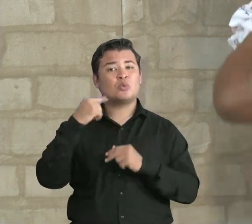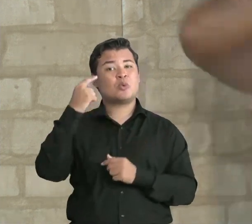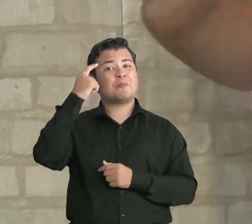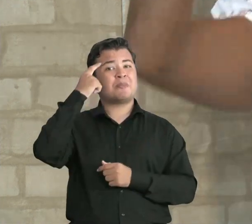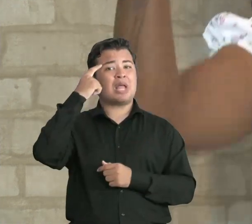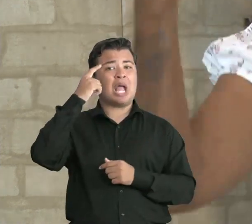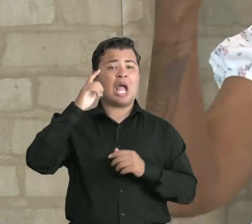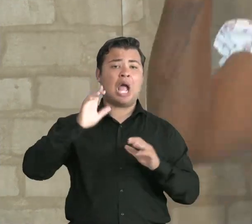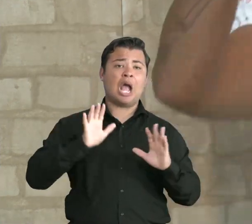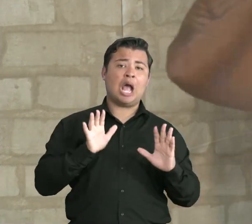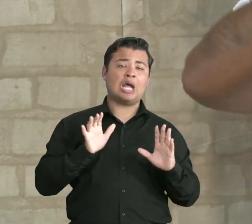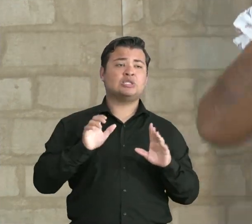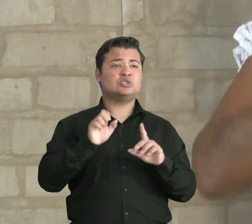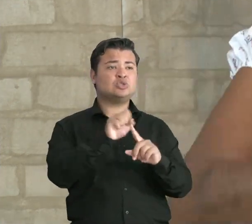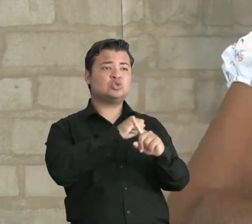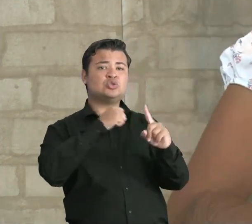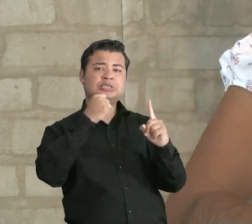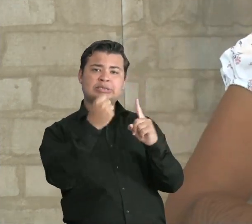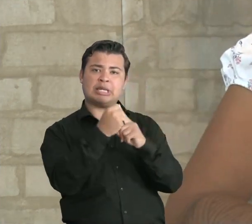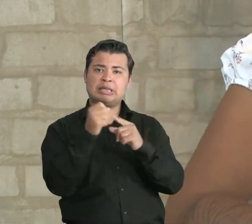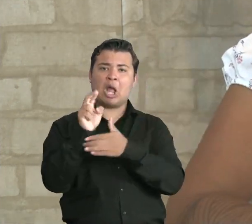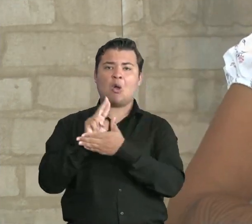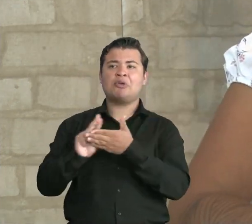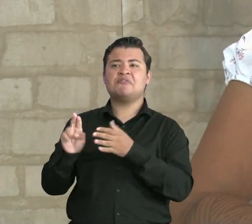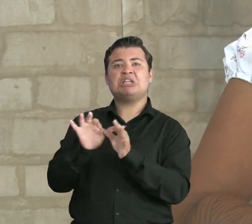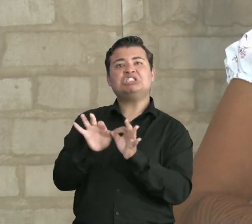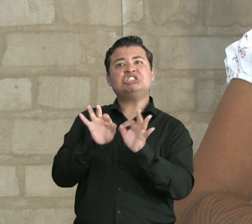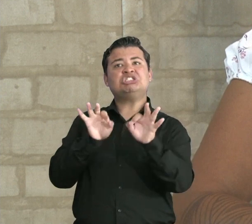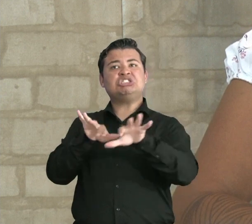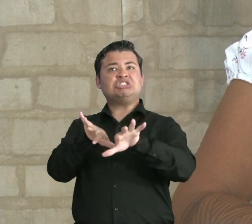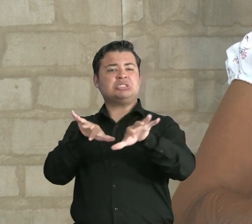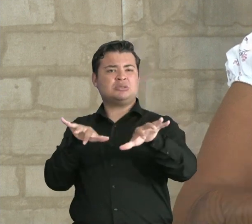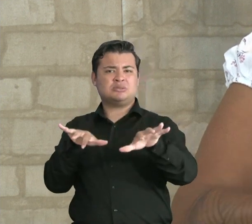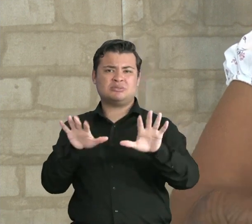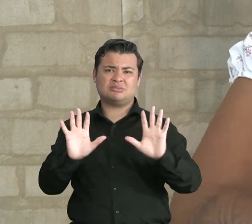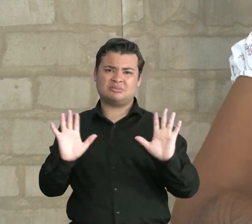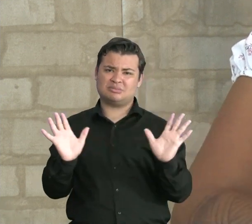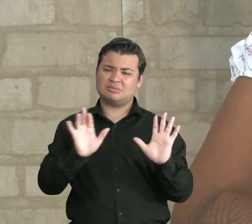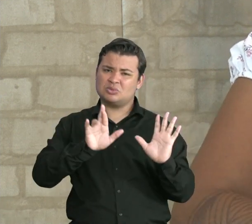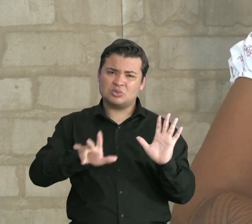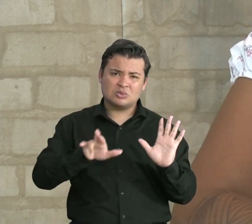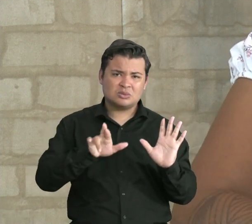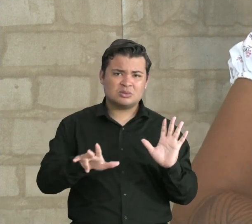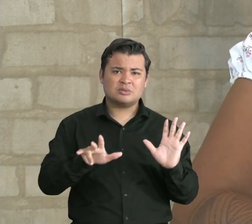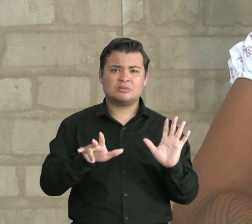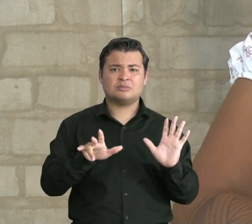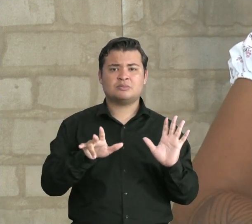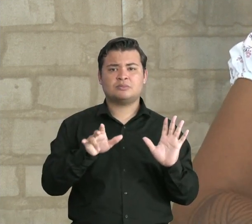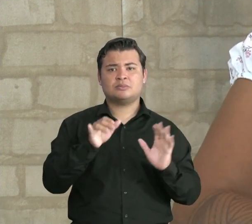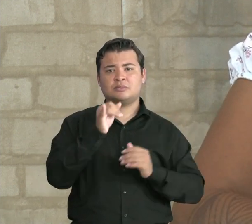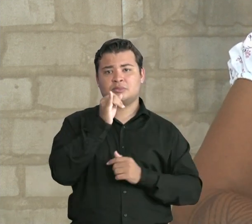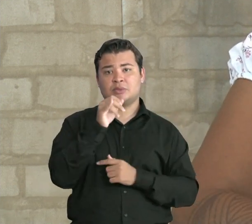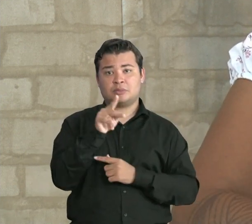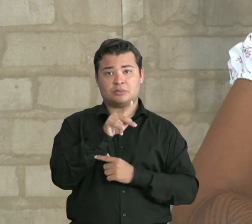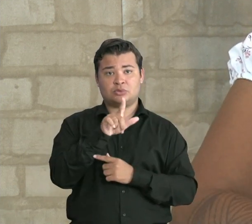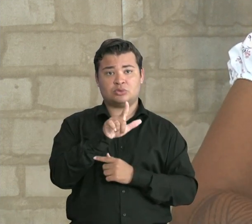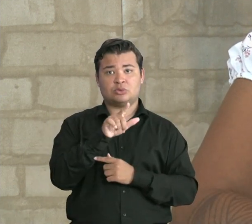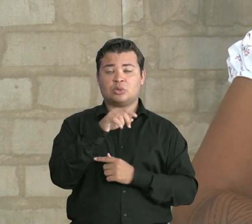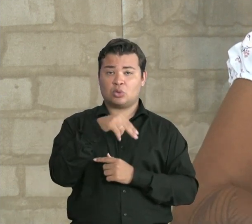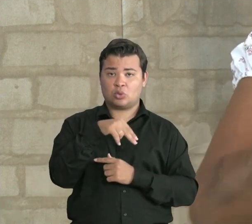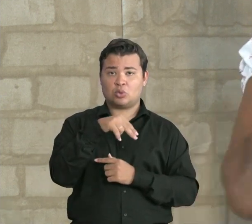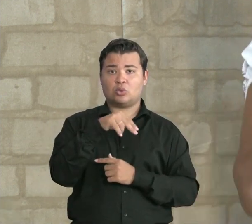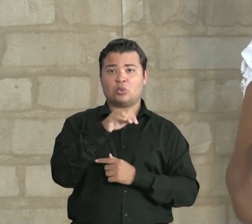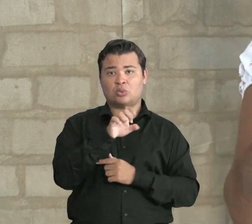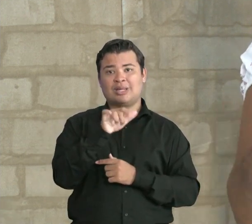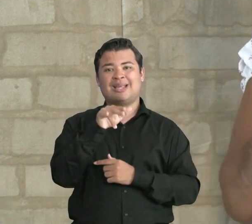está distanciada da sociedade, né? Eu não sei se eu concordo com a postura da professora Noeli, né?